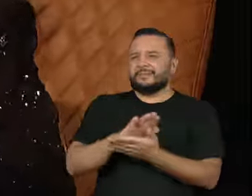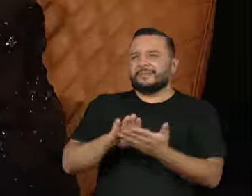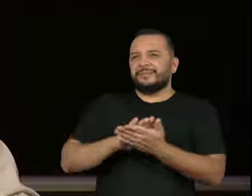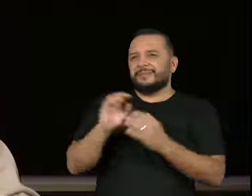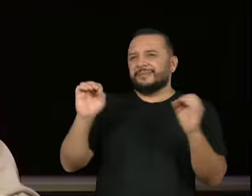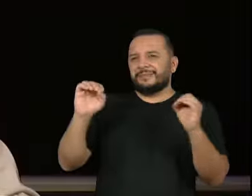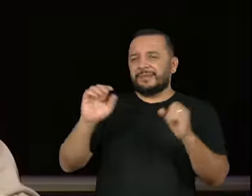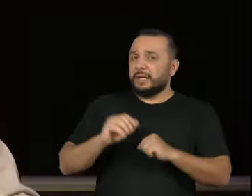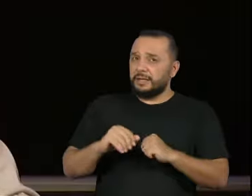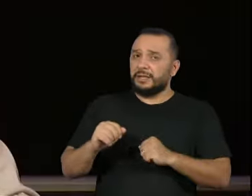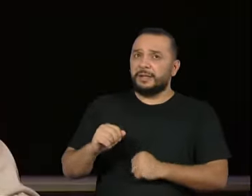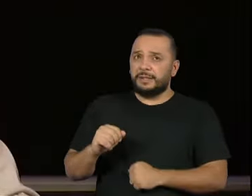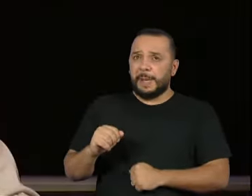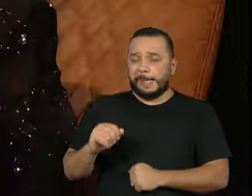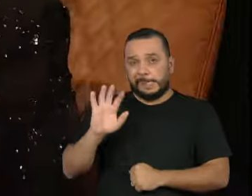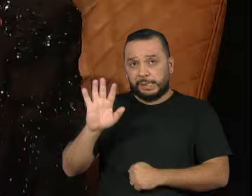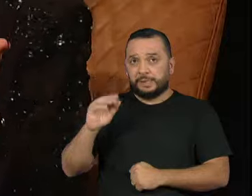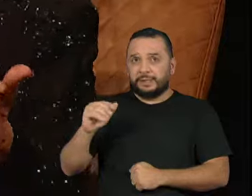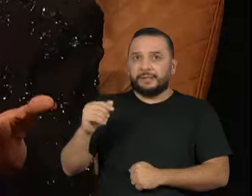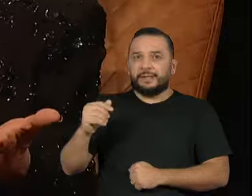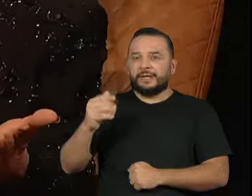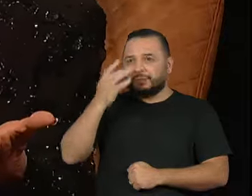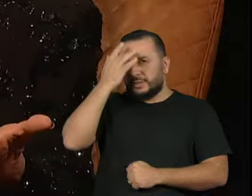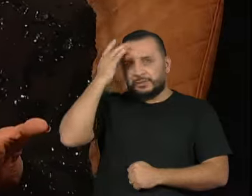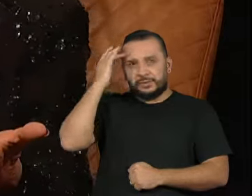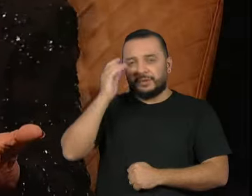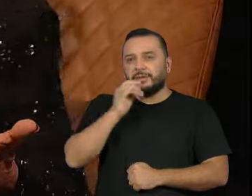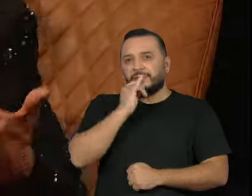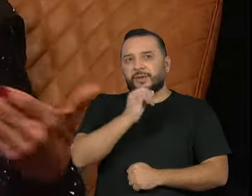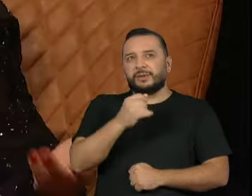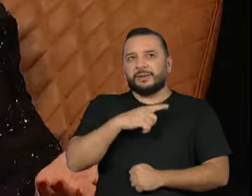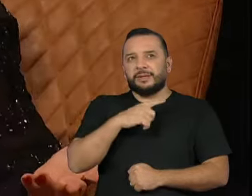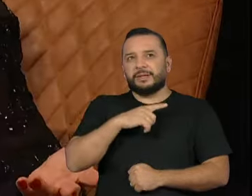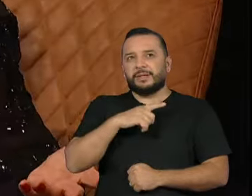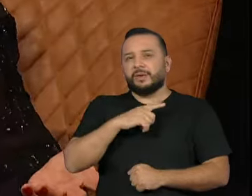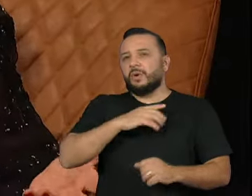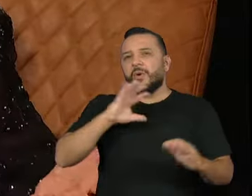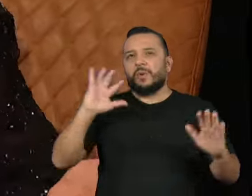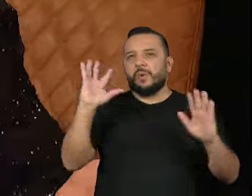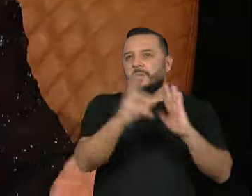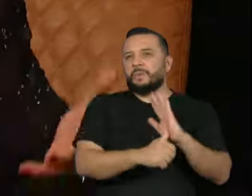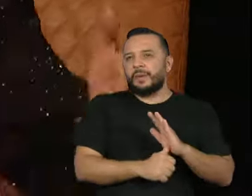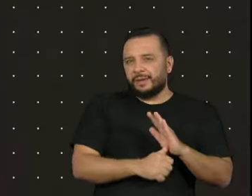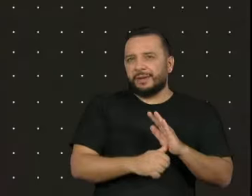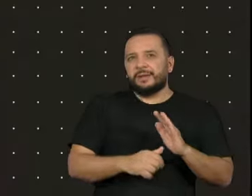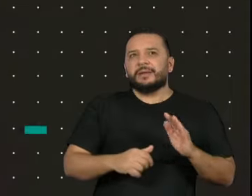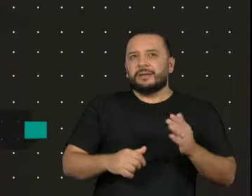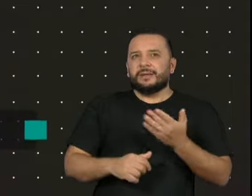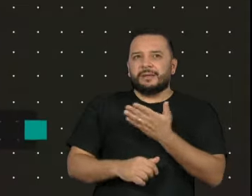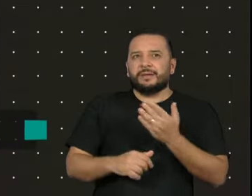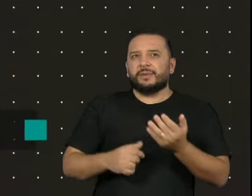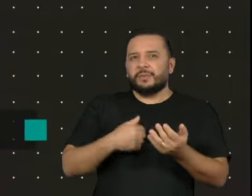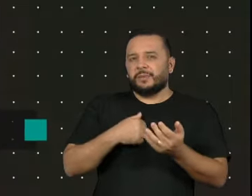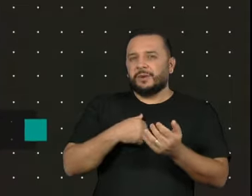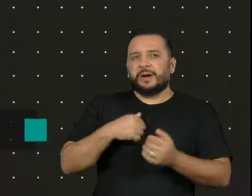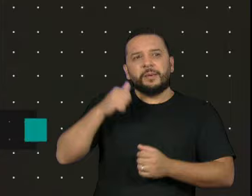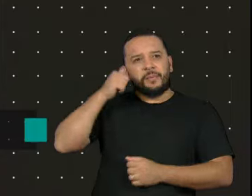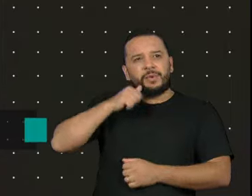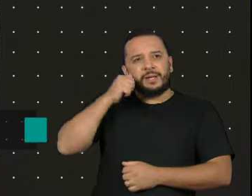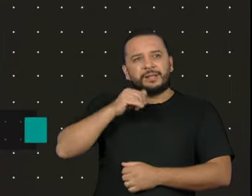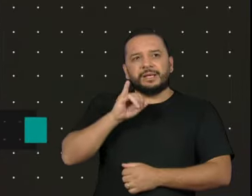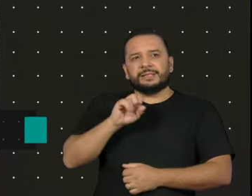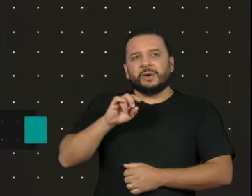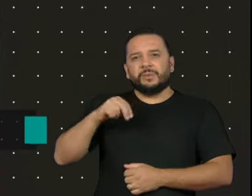não tirei. Dizem que eu roubei o voto Vanderlei da Isaurinha Garcia, maravilhosa, a maior cantora de